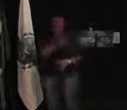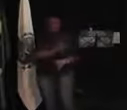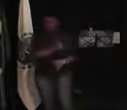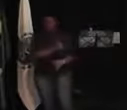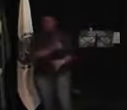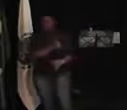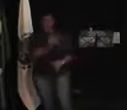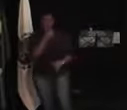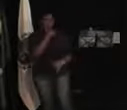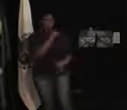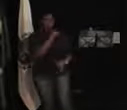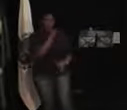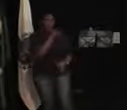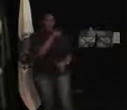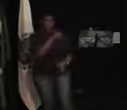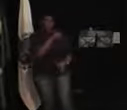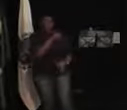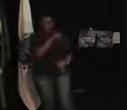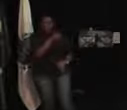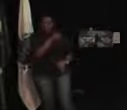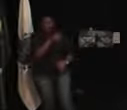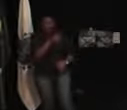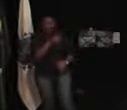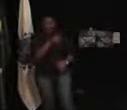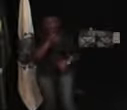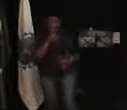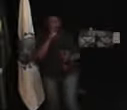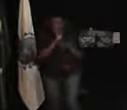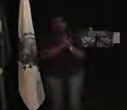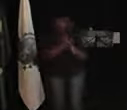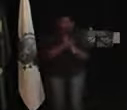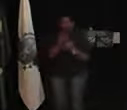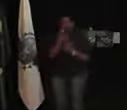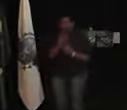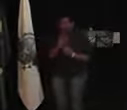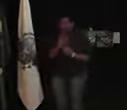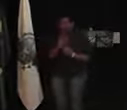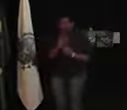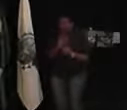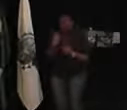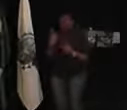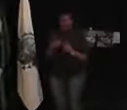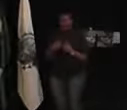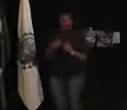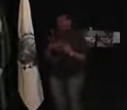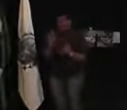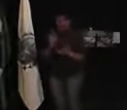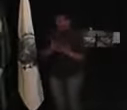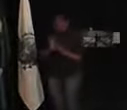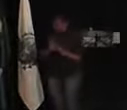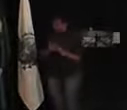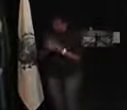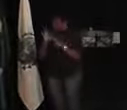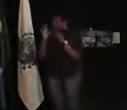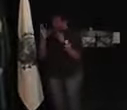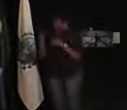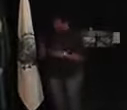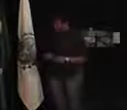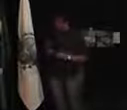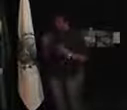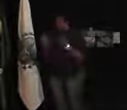amiga. Mãe, esse Leonardo da Vinci devia ser um ótimo marido, né? Porque ele dava conta de tudo, né? Pois é, ele era tudo. Mas